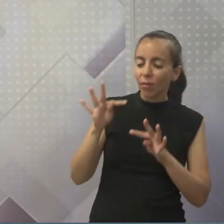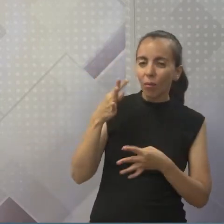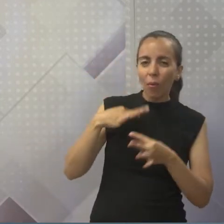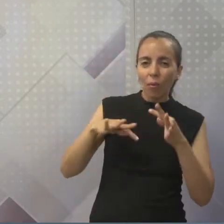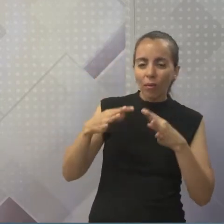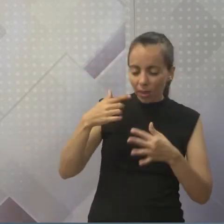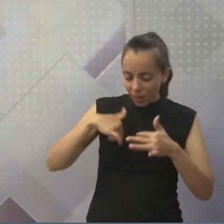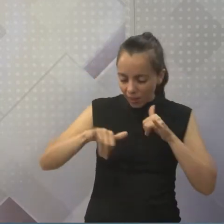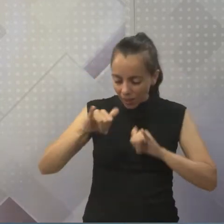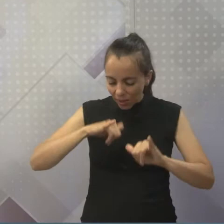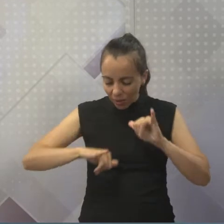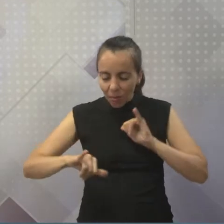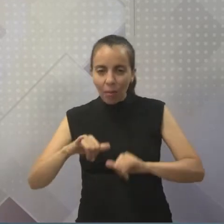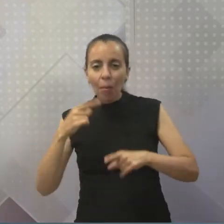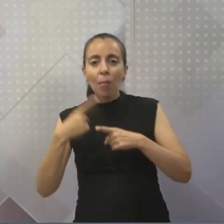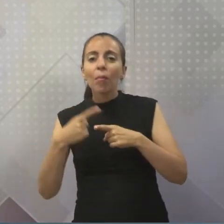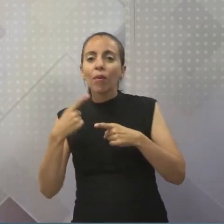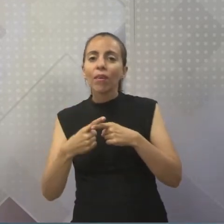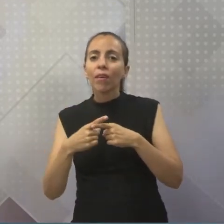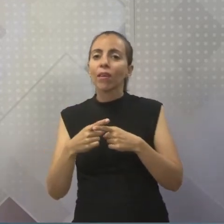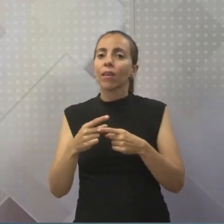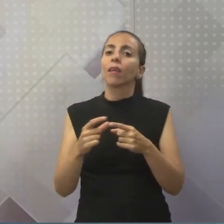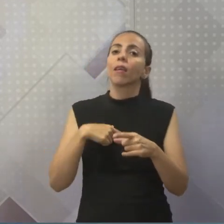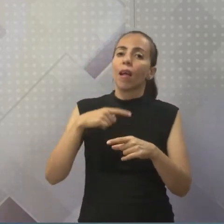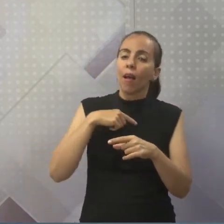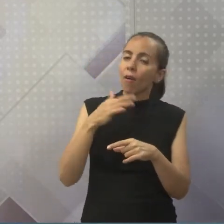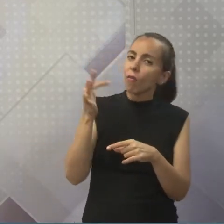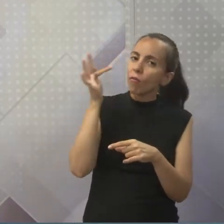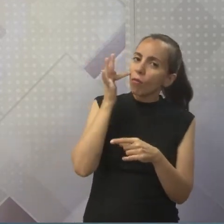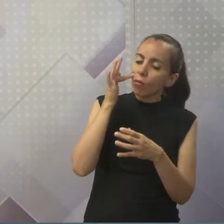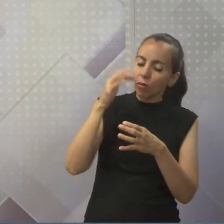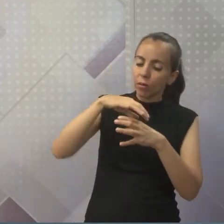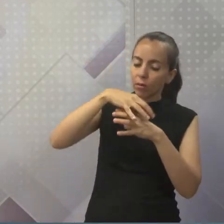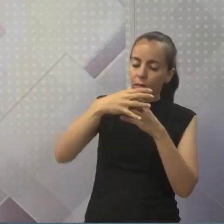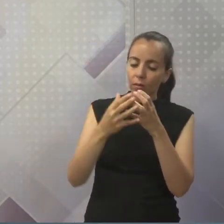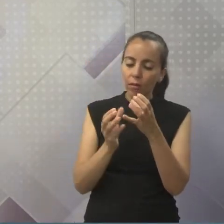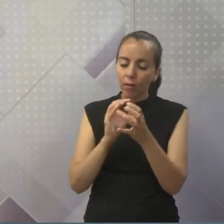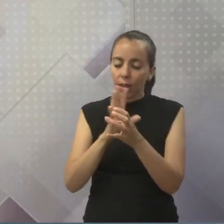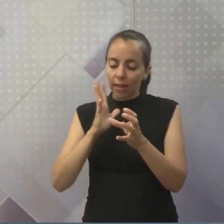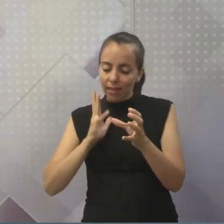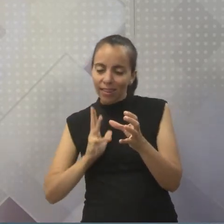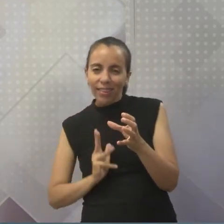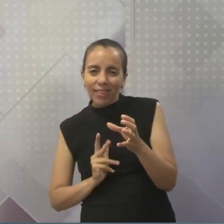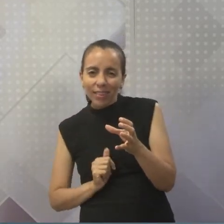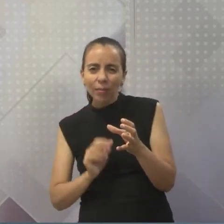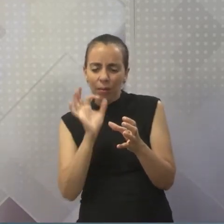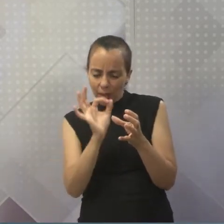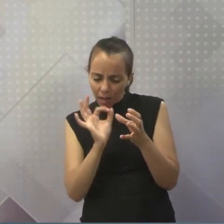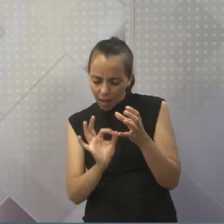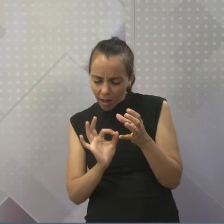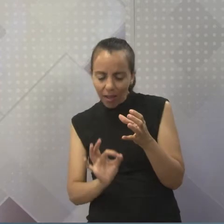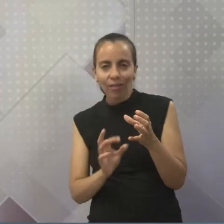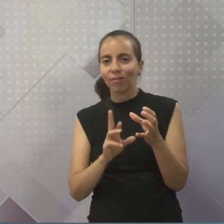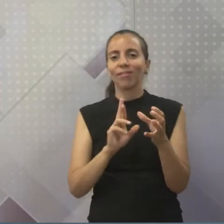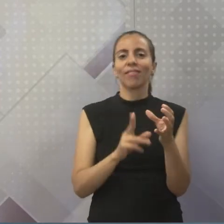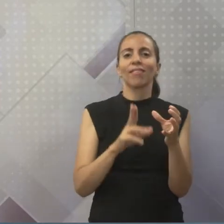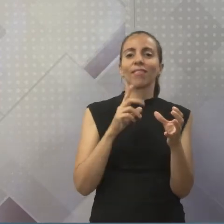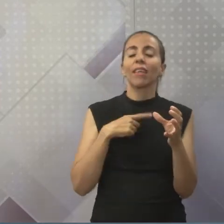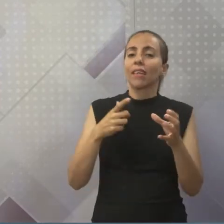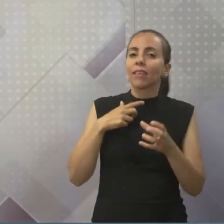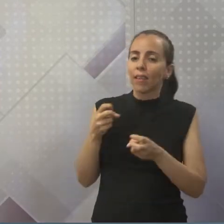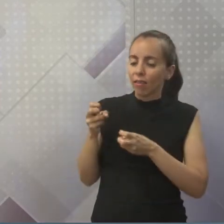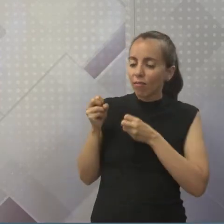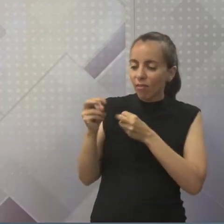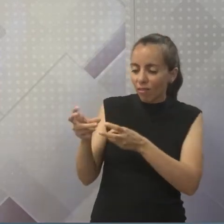quê? Porque a gente não lavou direitinho as frutas, as verduras que foram tratadas com